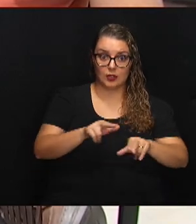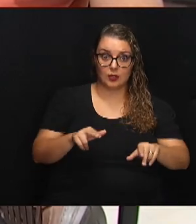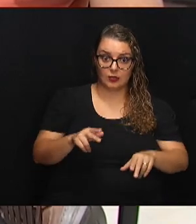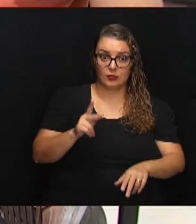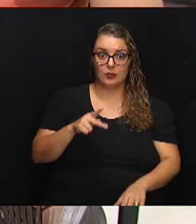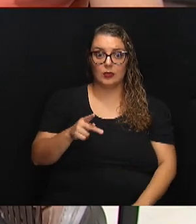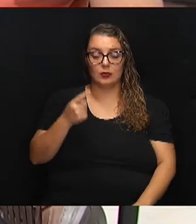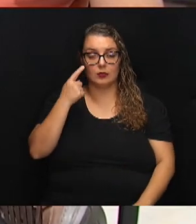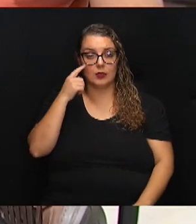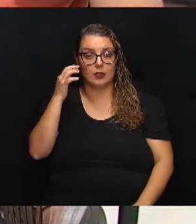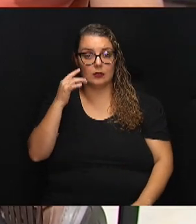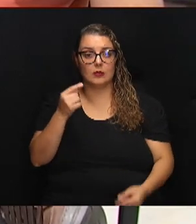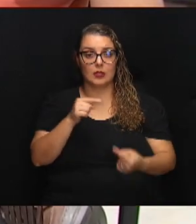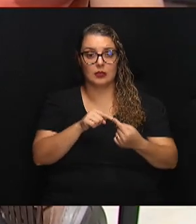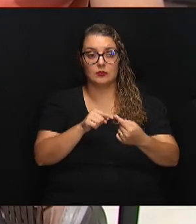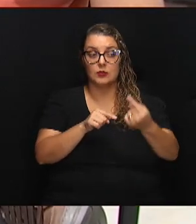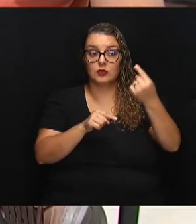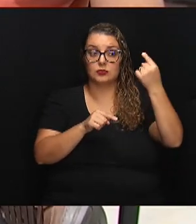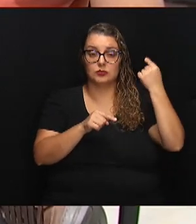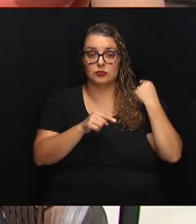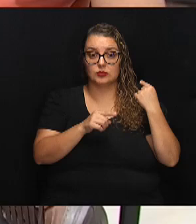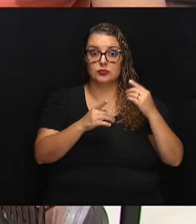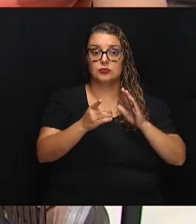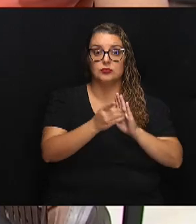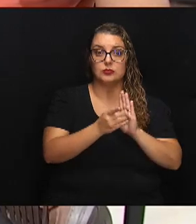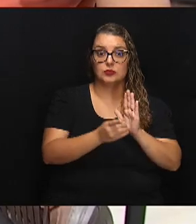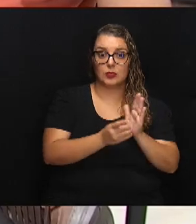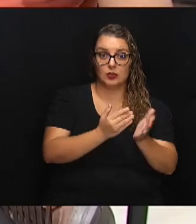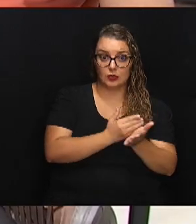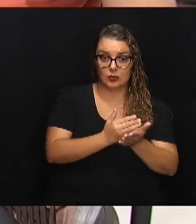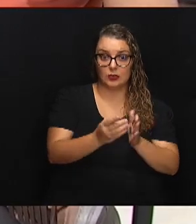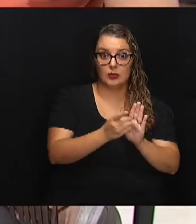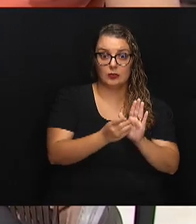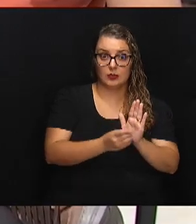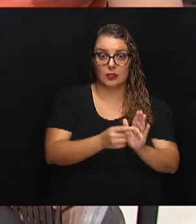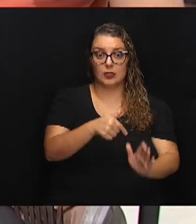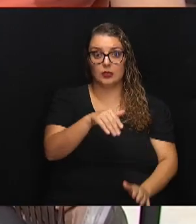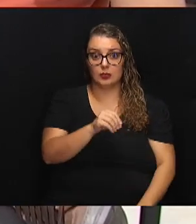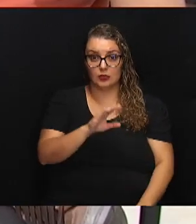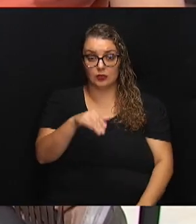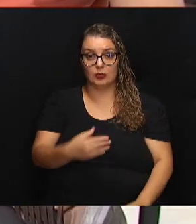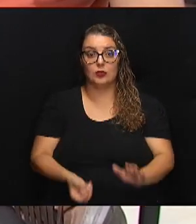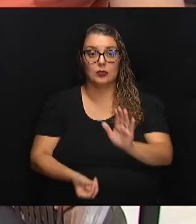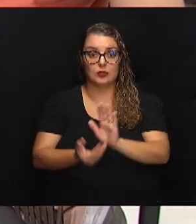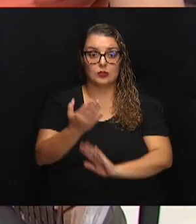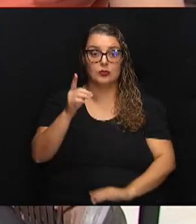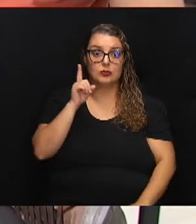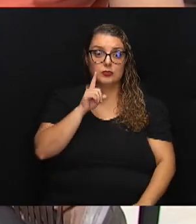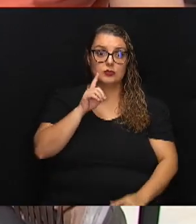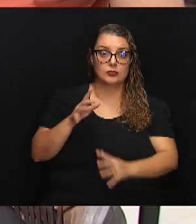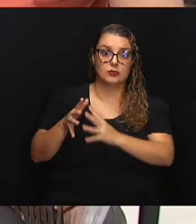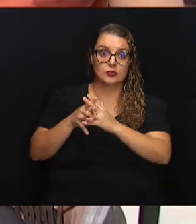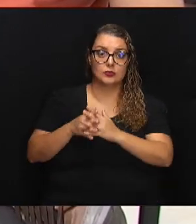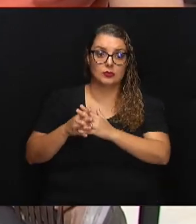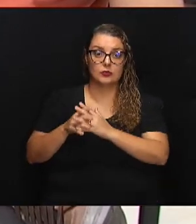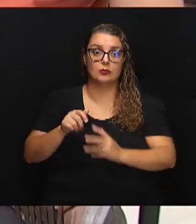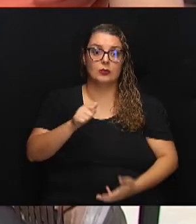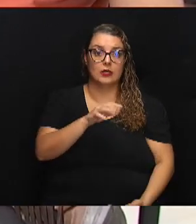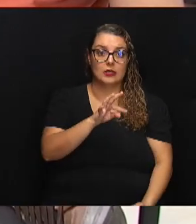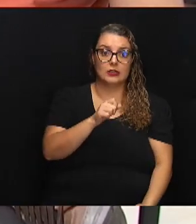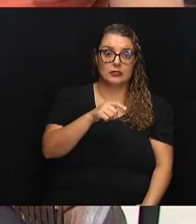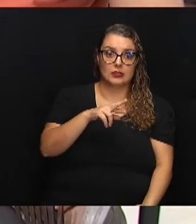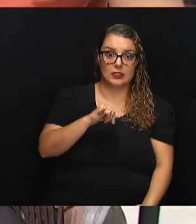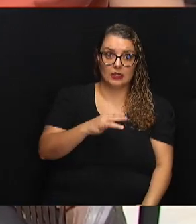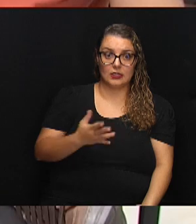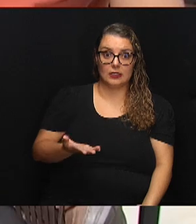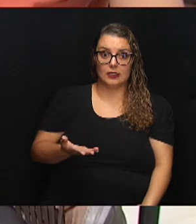me remete lá no início da década de 70, quando surgiu nos Estados Unidos o Atari, né? Estou